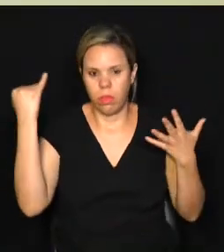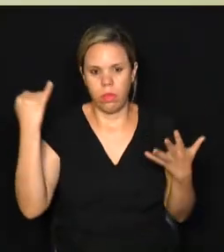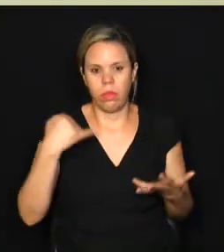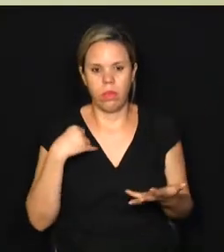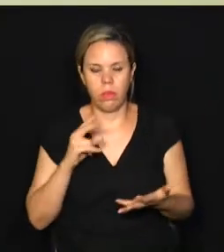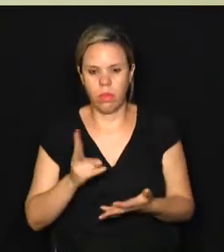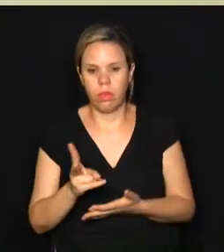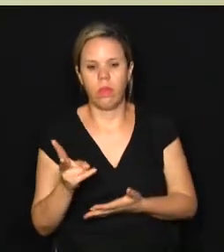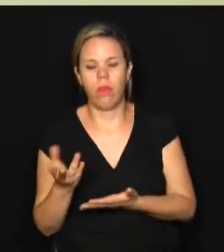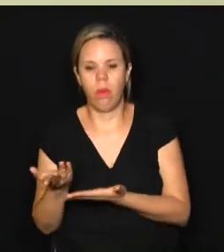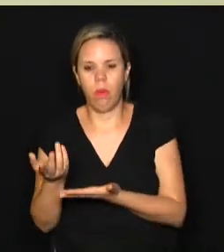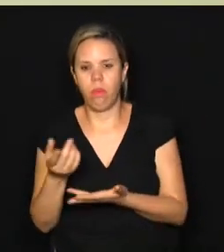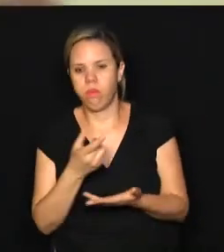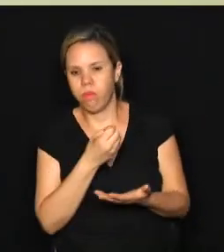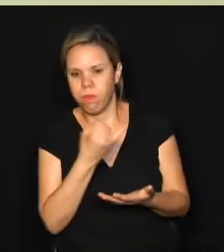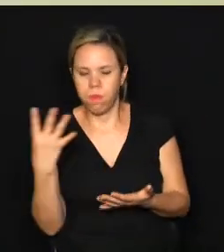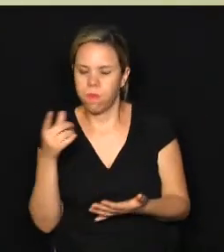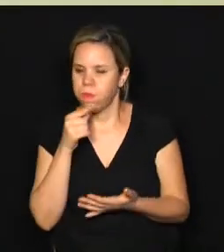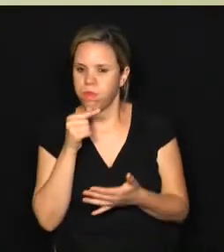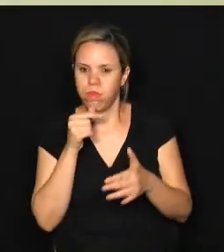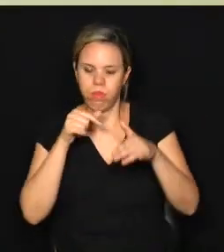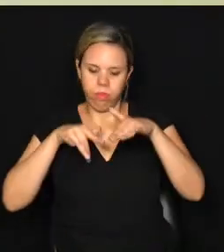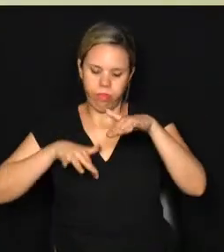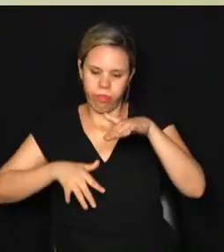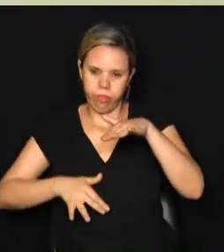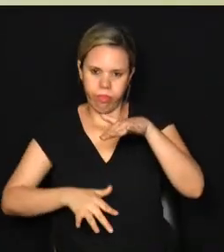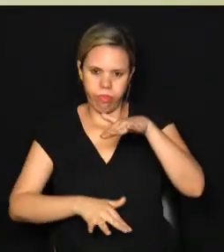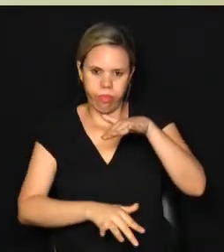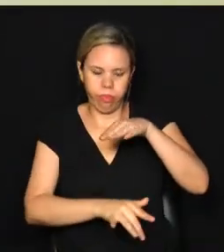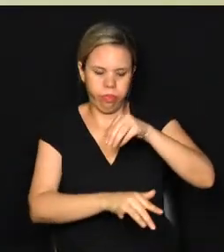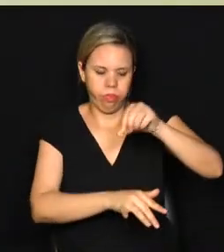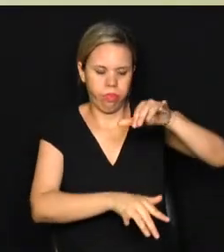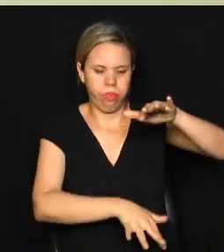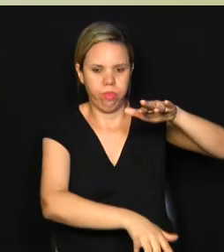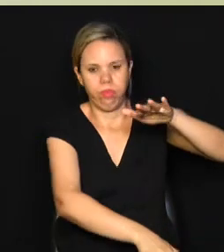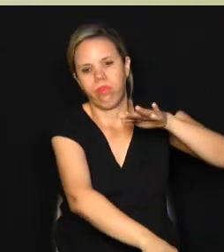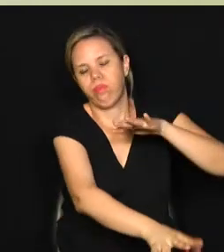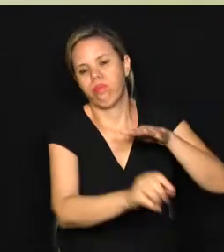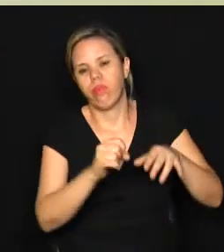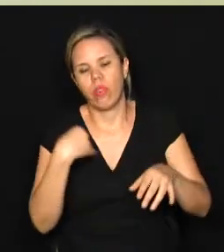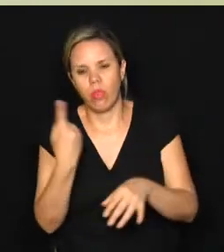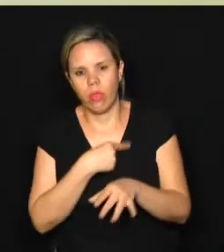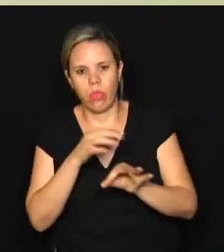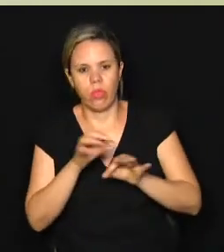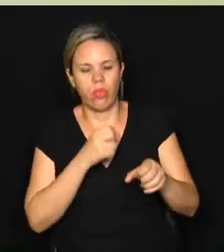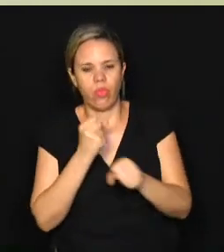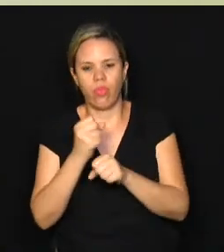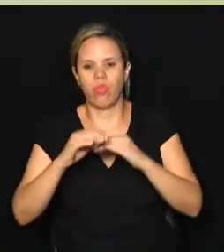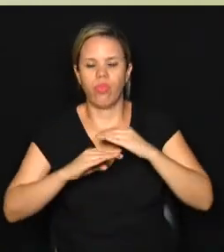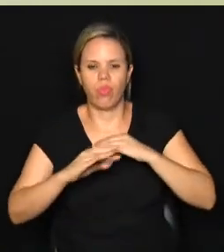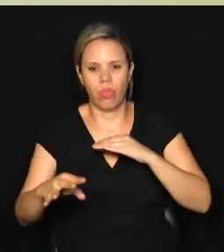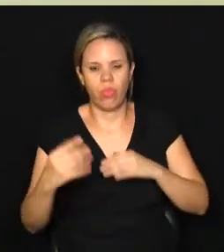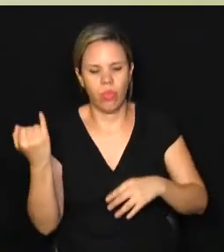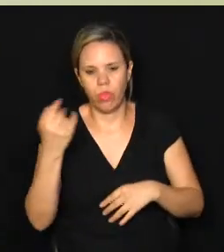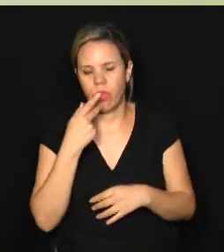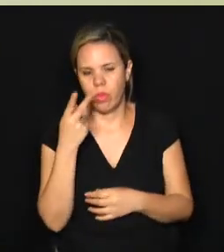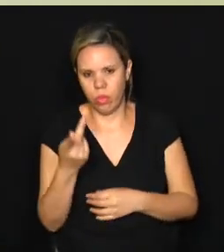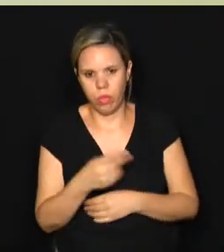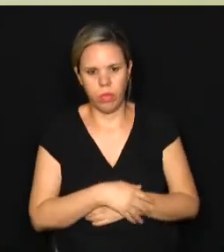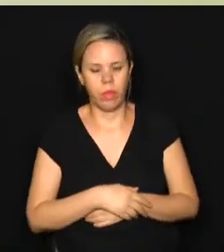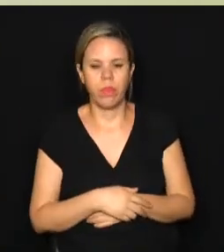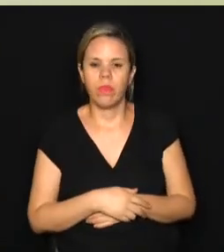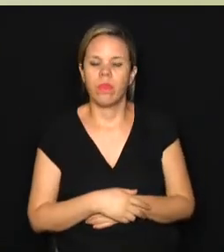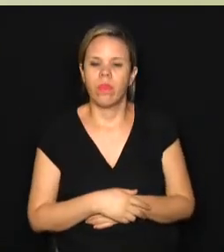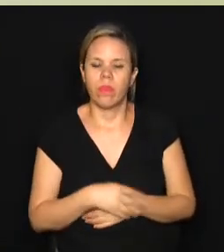a recarga dos aquíferos, que são os lençóis freáticos, e se a gente permeabiliza, e a Joel trouxe um elemento muito importante